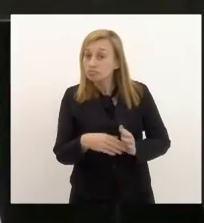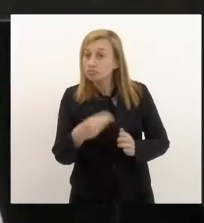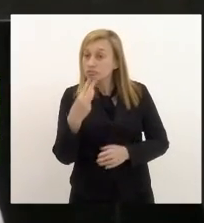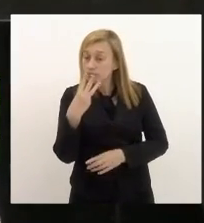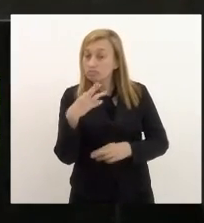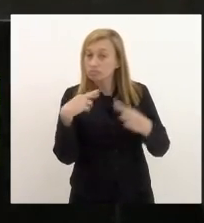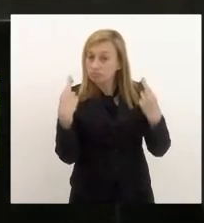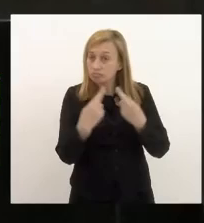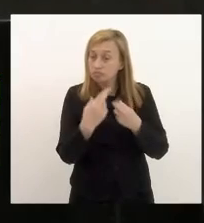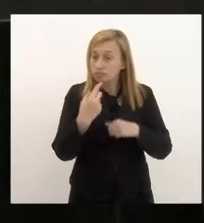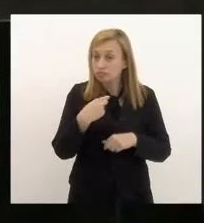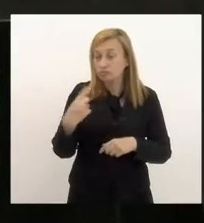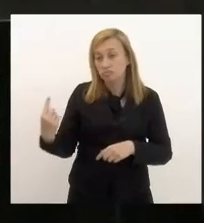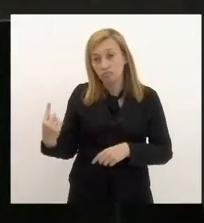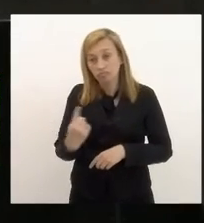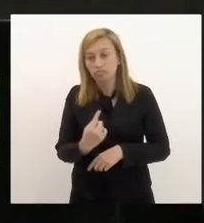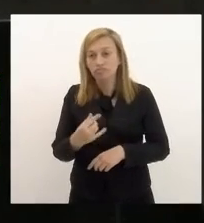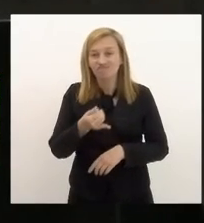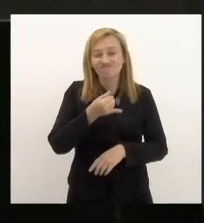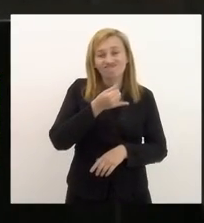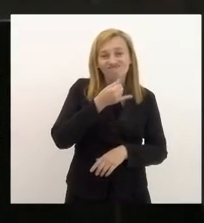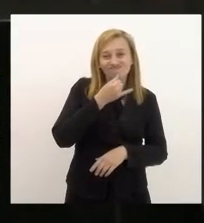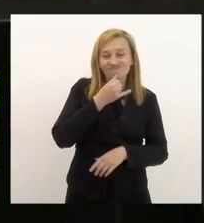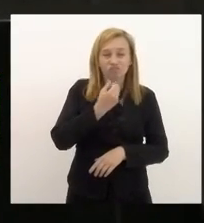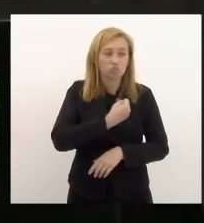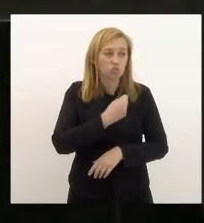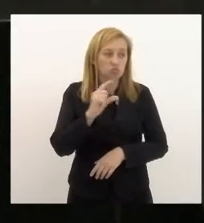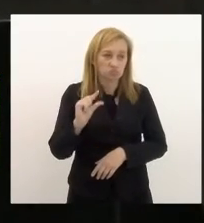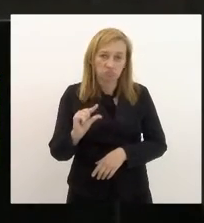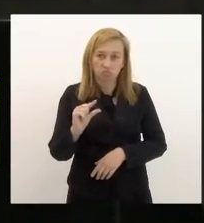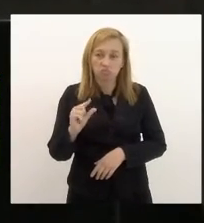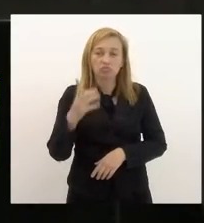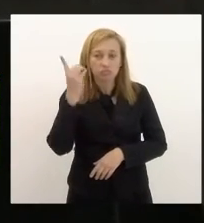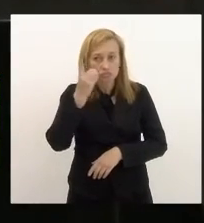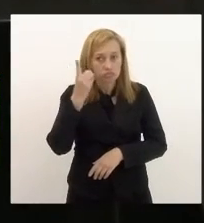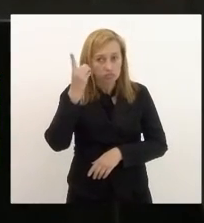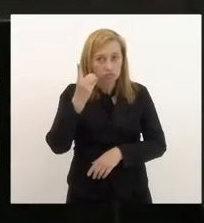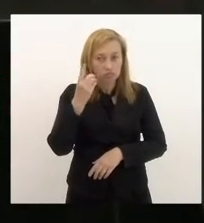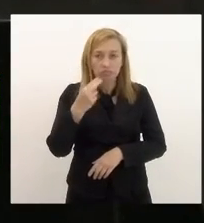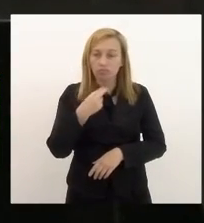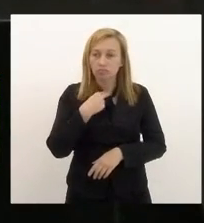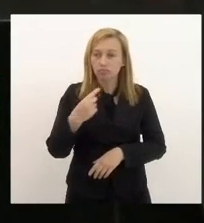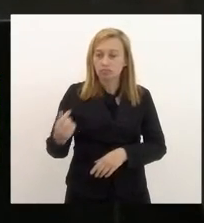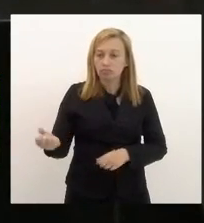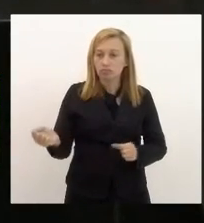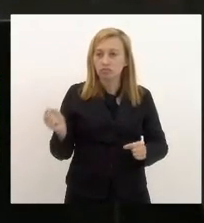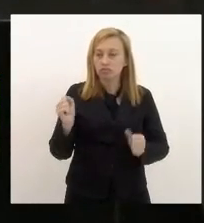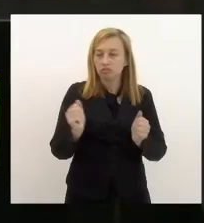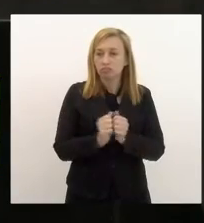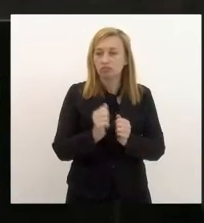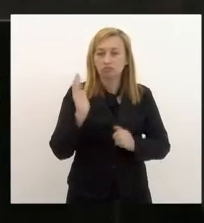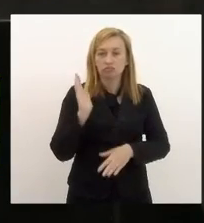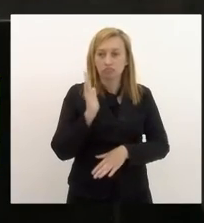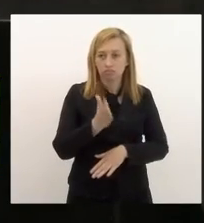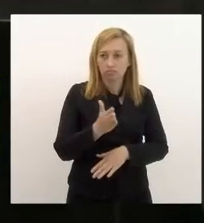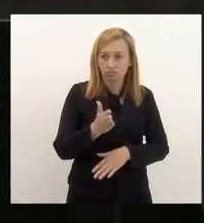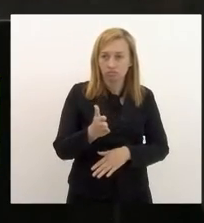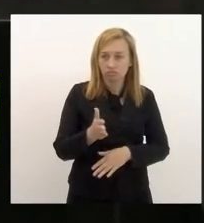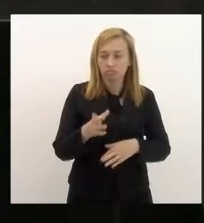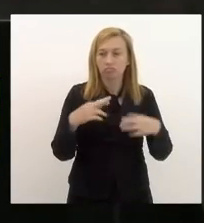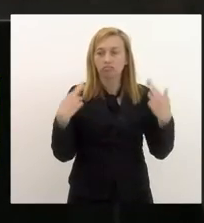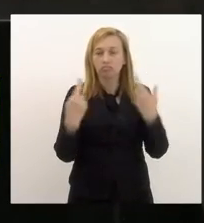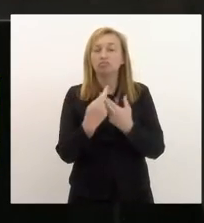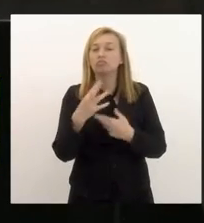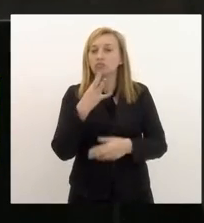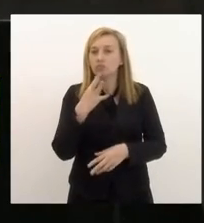três infelizmente nós tivemos um número muito pequeno de Deputados para poder ir participar diretamente das audiências para